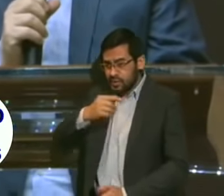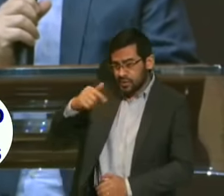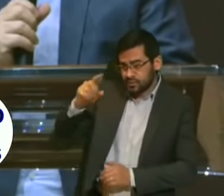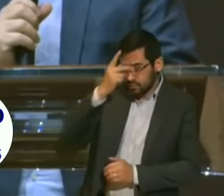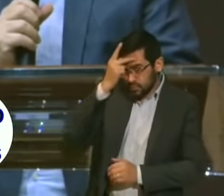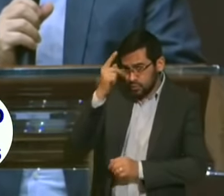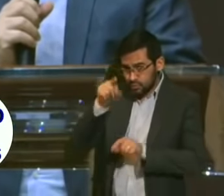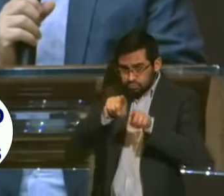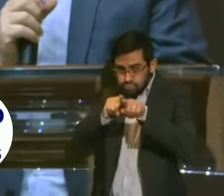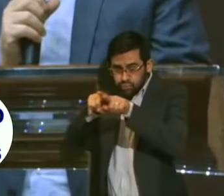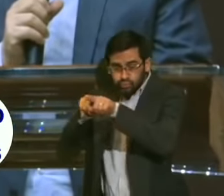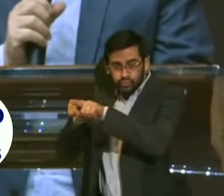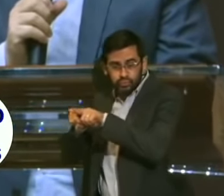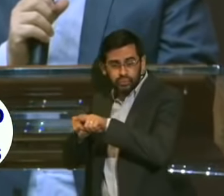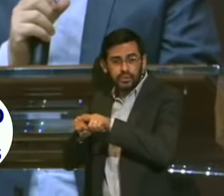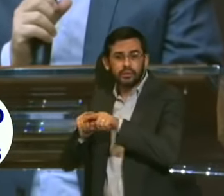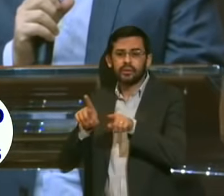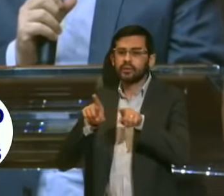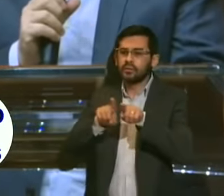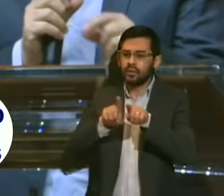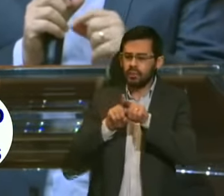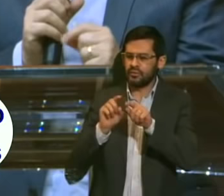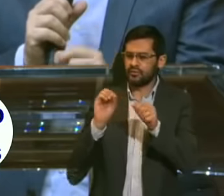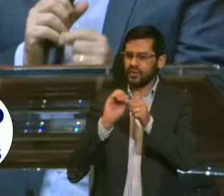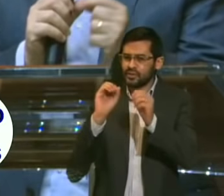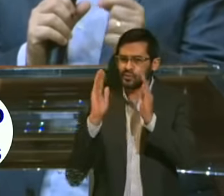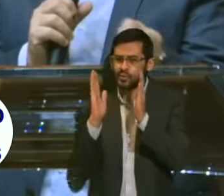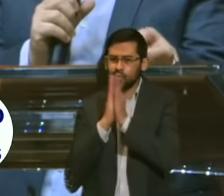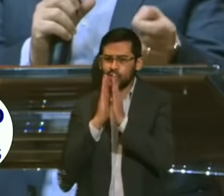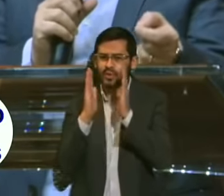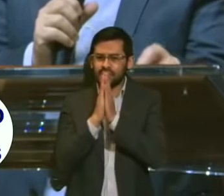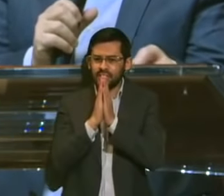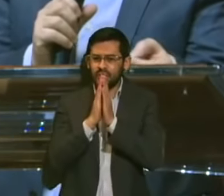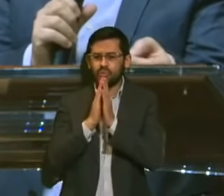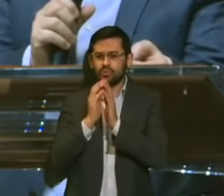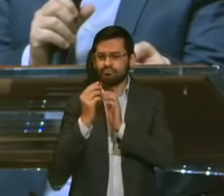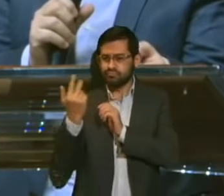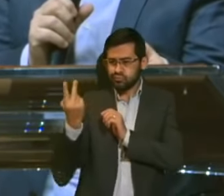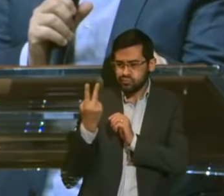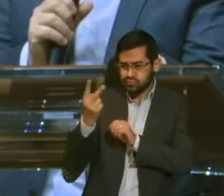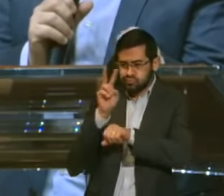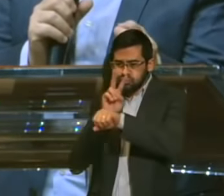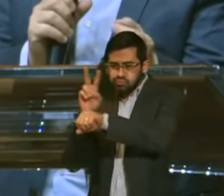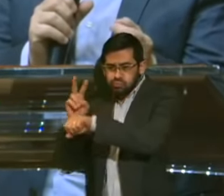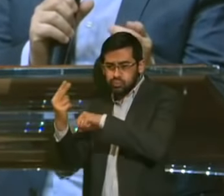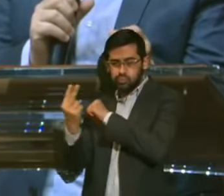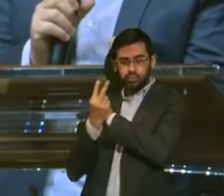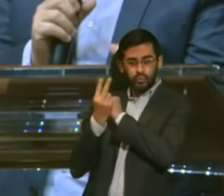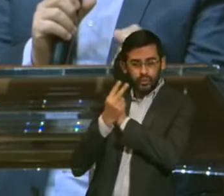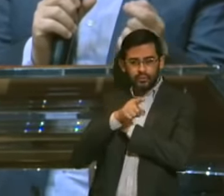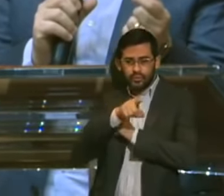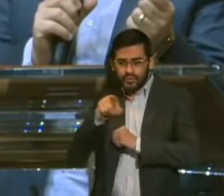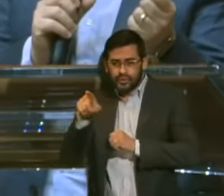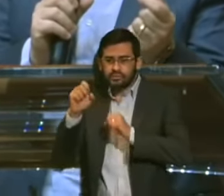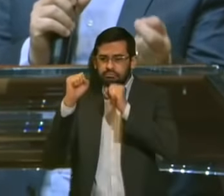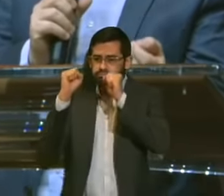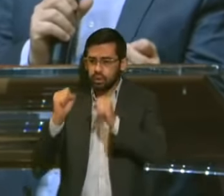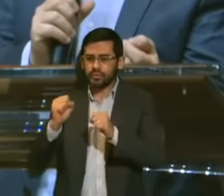aos outros e façam oração uns pelos outros para que vocês